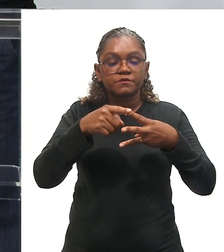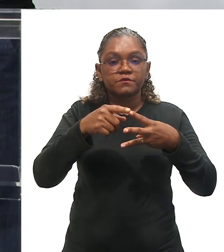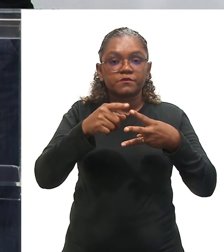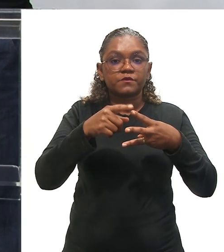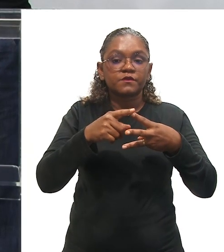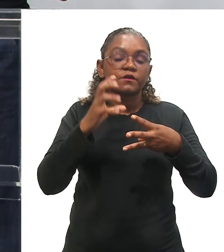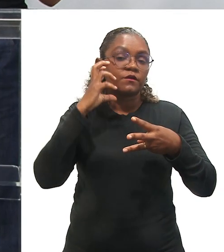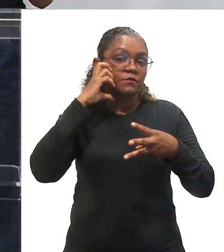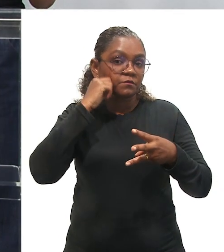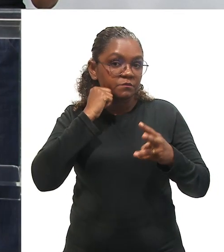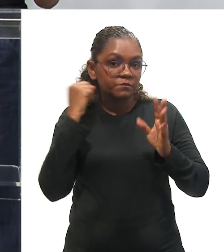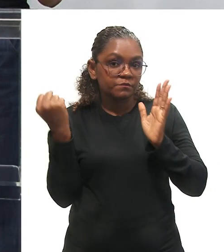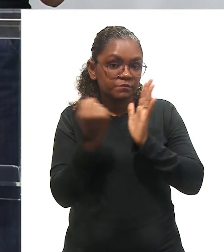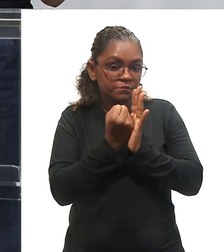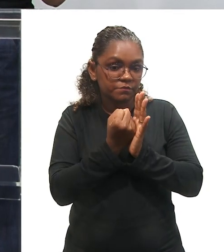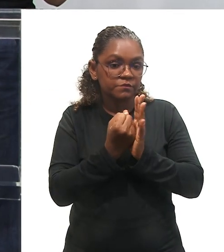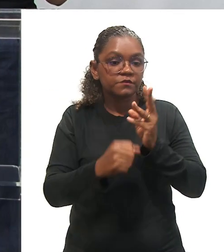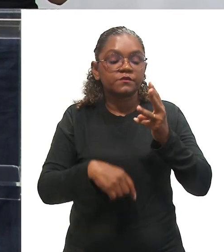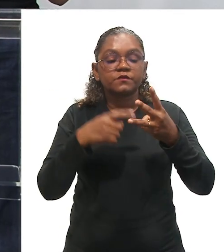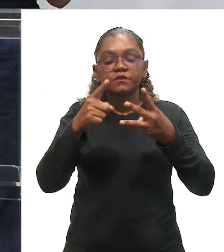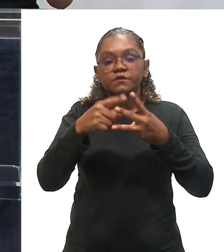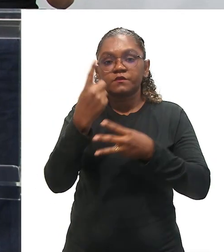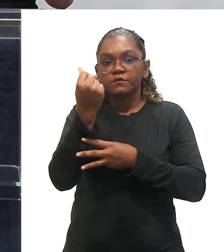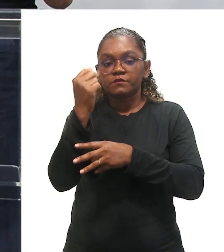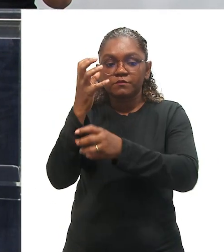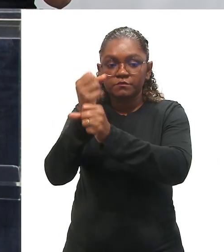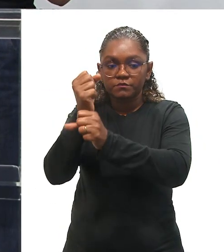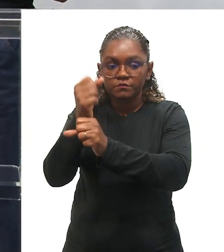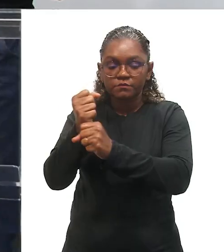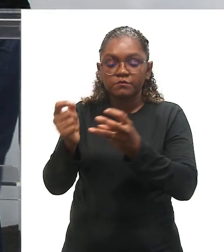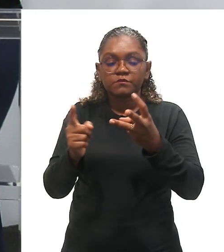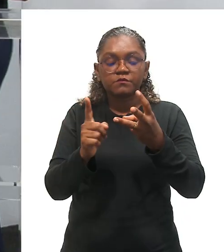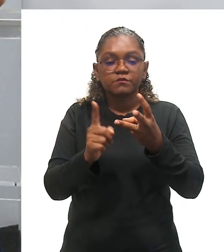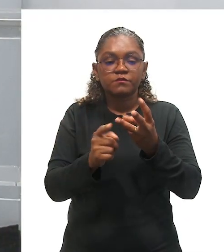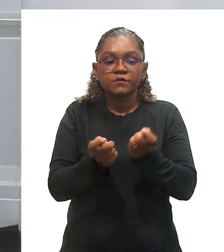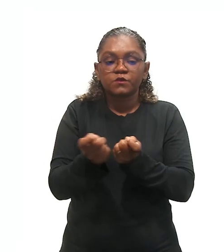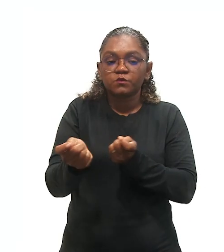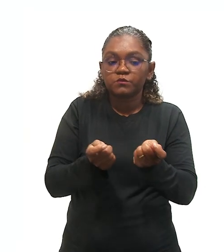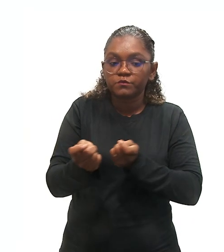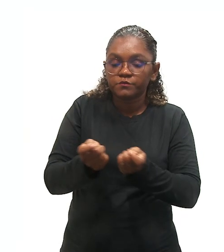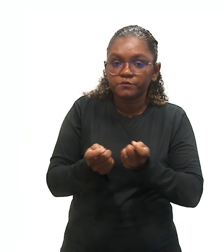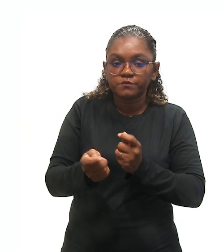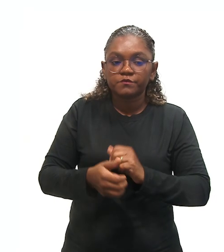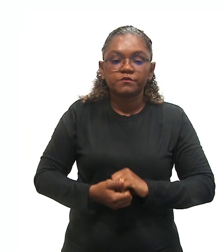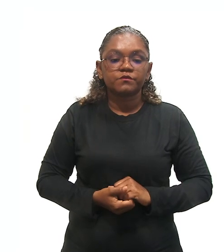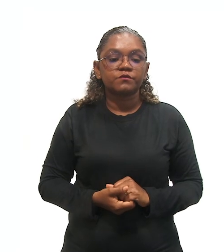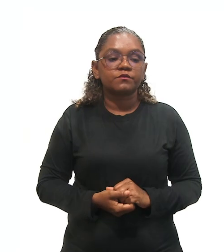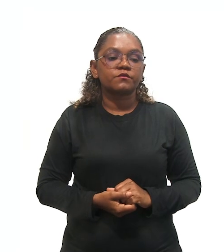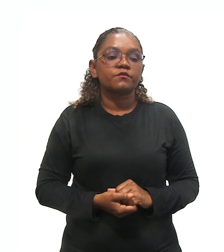orçamentária e financeira. Na patrimonial,